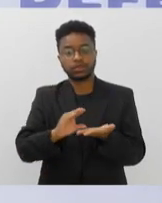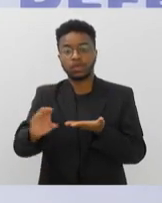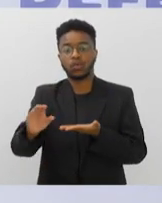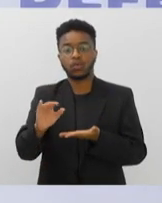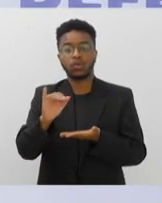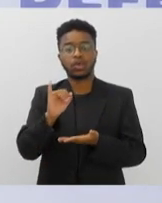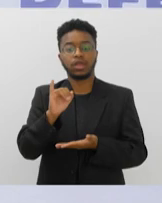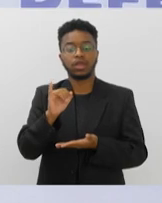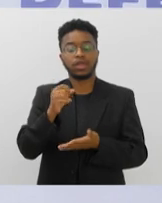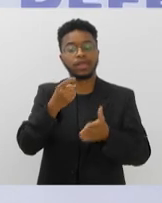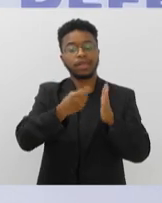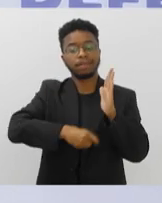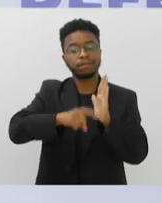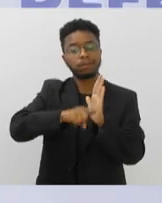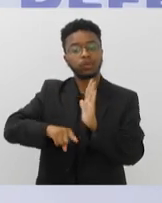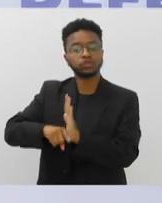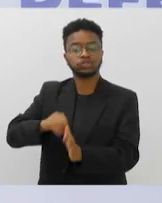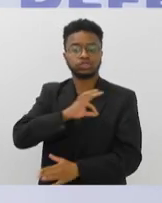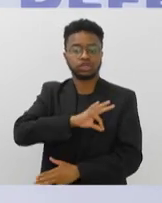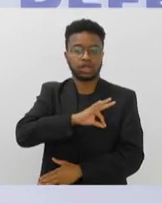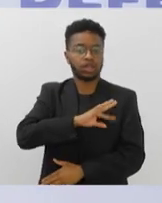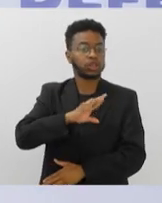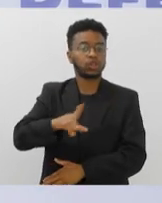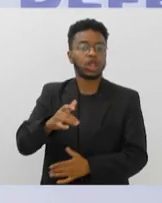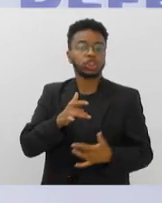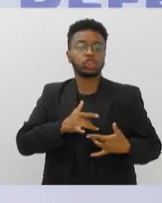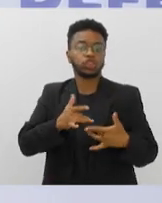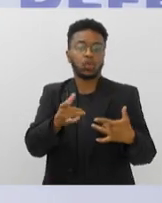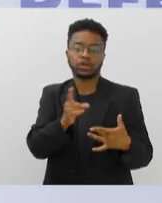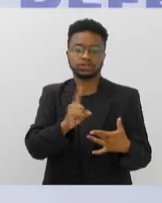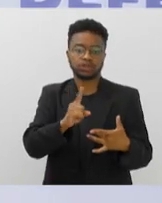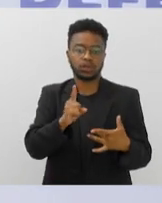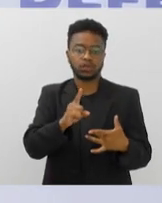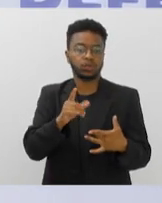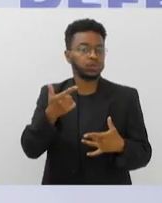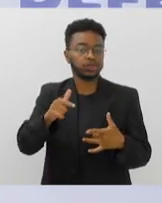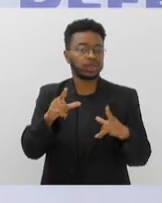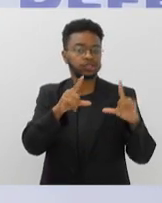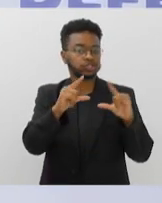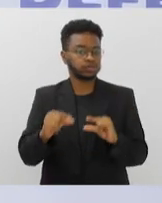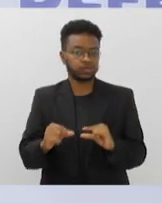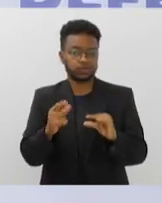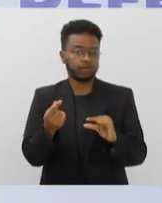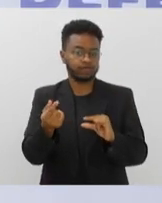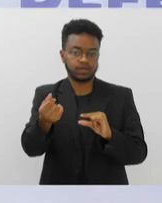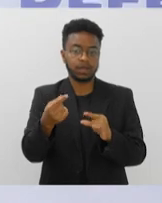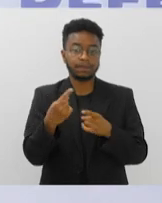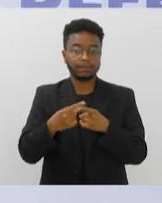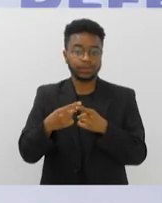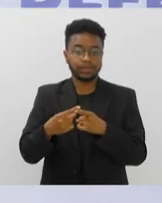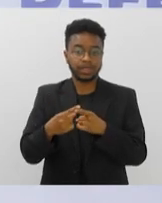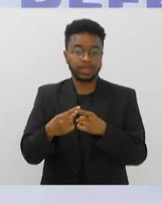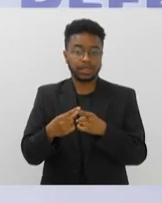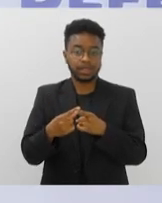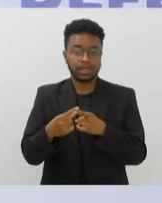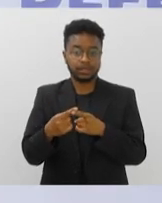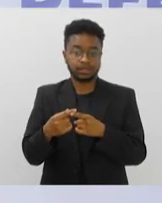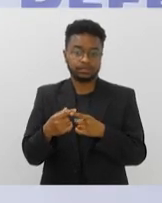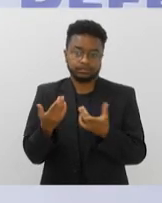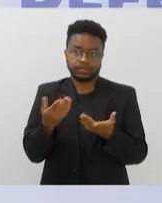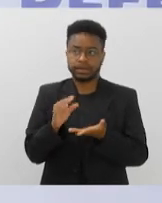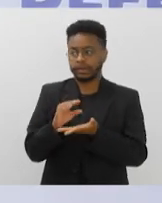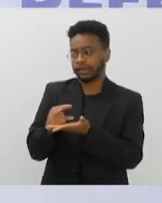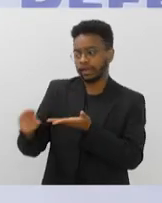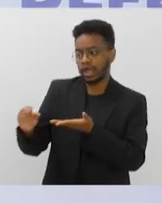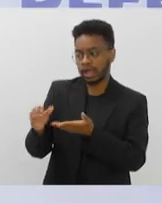Renda não é doação é destinação não há diminuição financeira a pessoa em vez de mandar lá paraa União manda para o